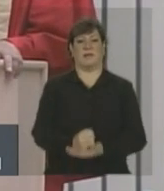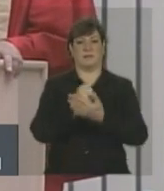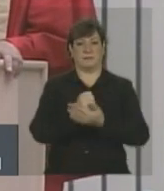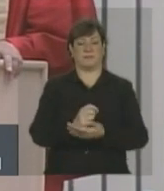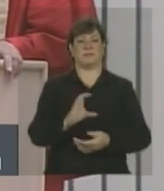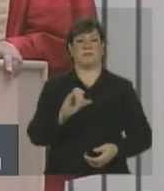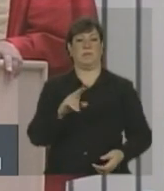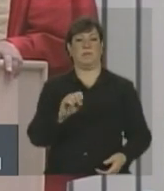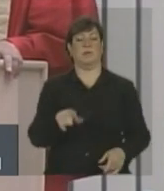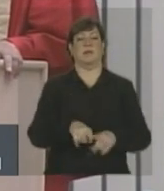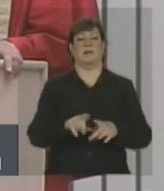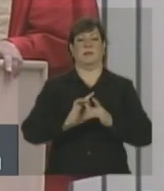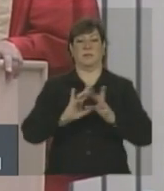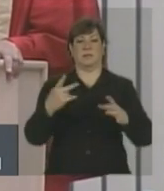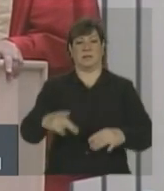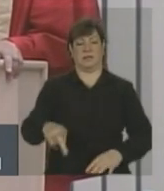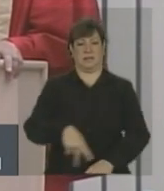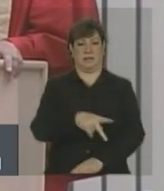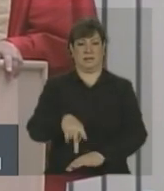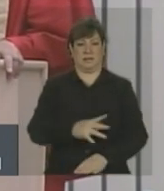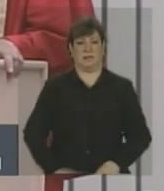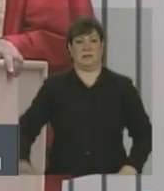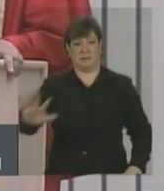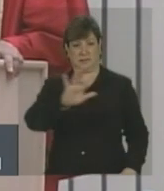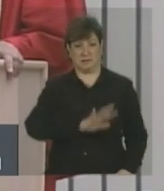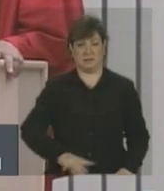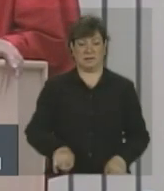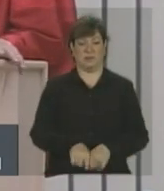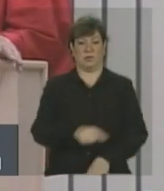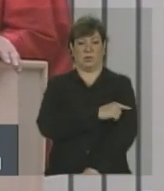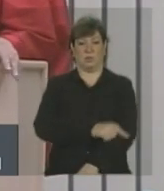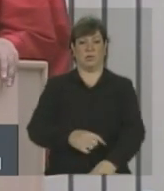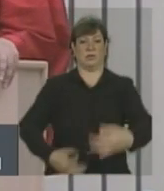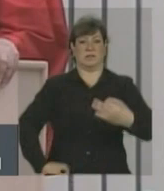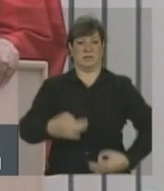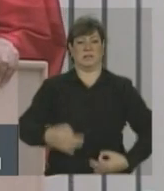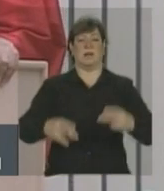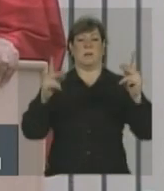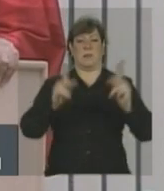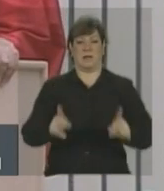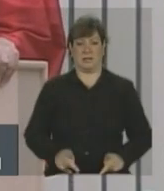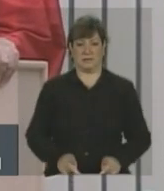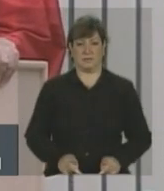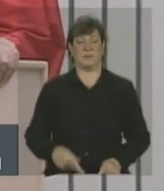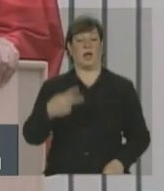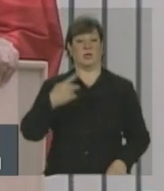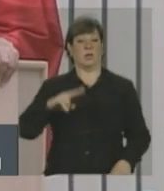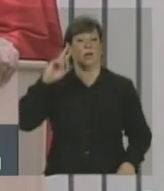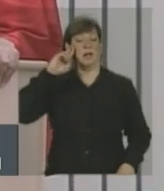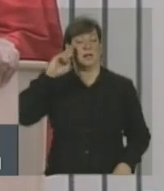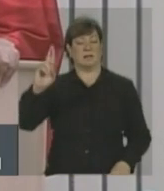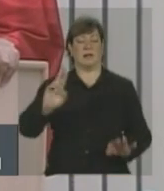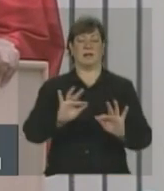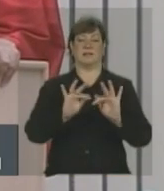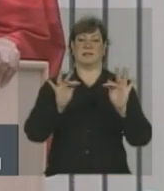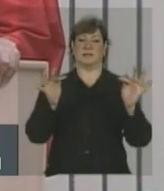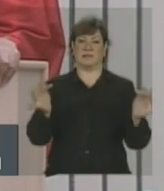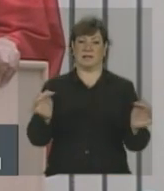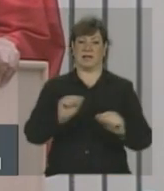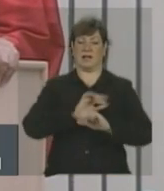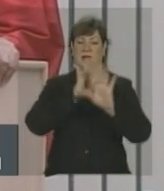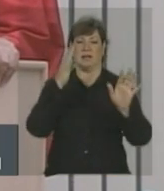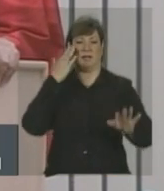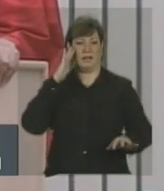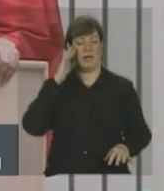da independência nacional, da justiça e da paz. Sua liderança serena e esclarecida